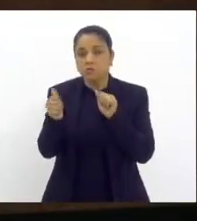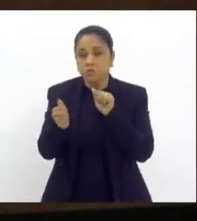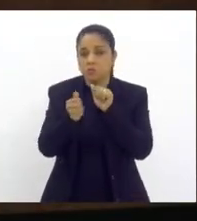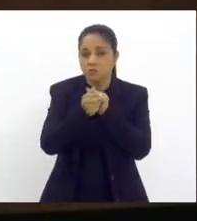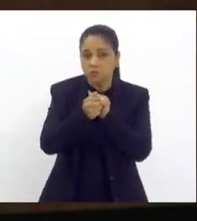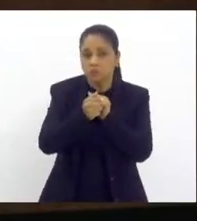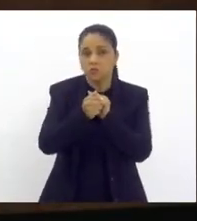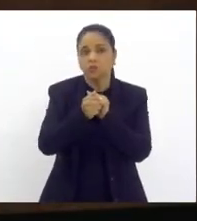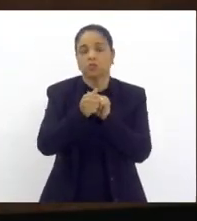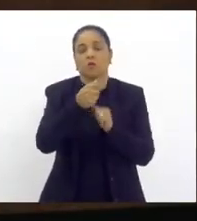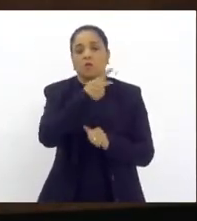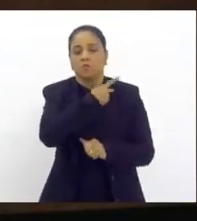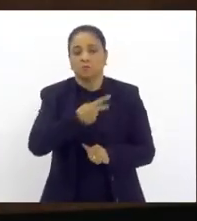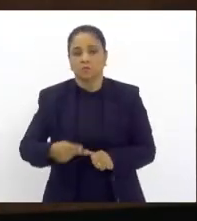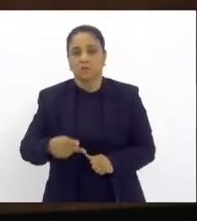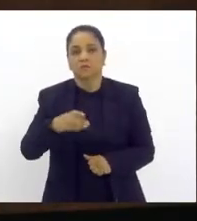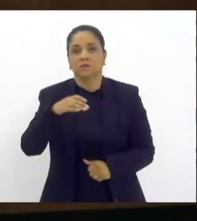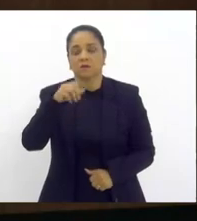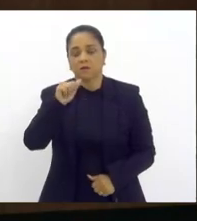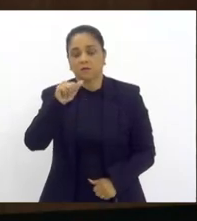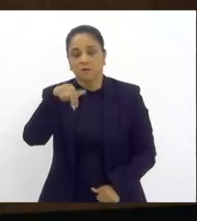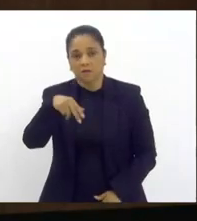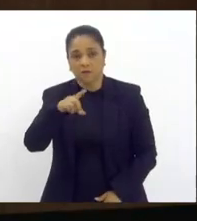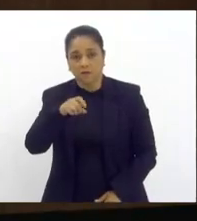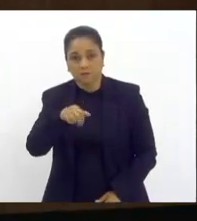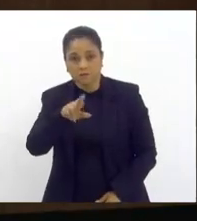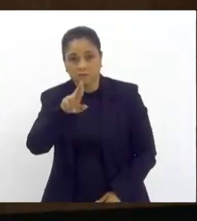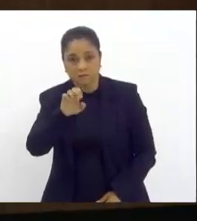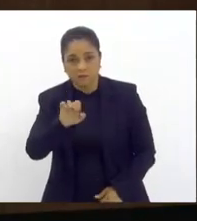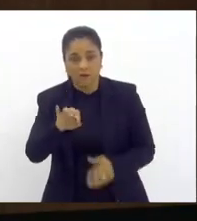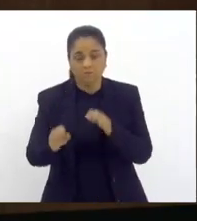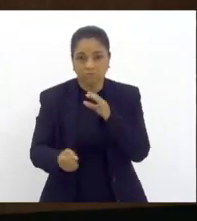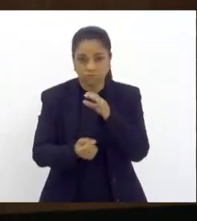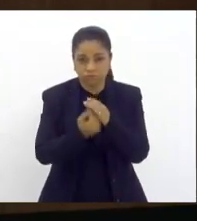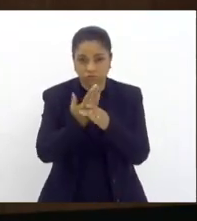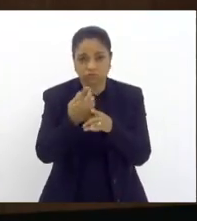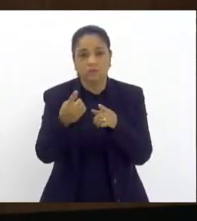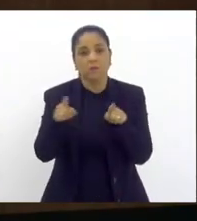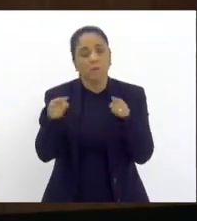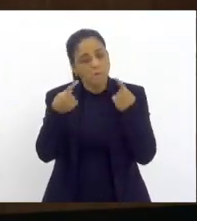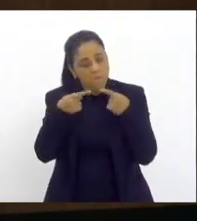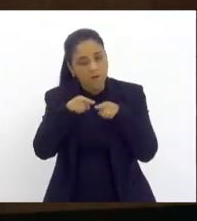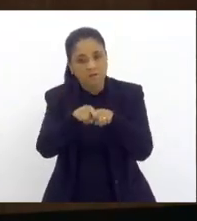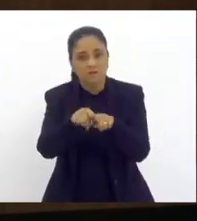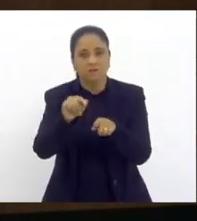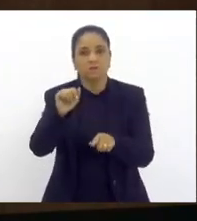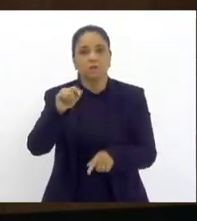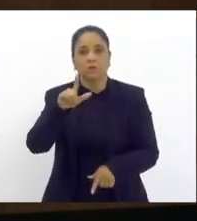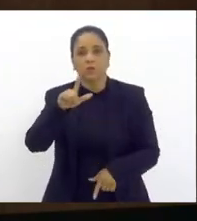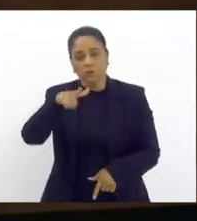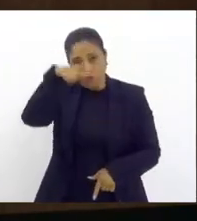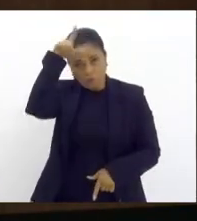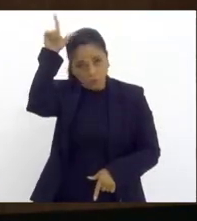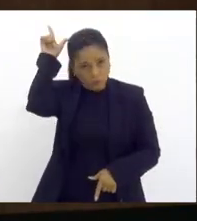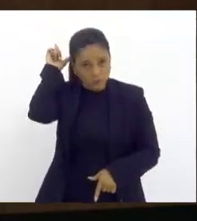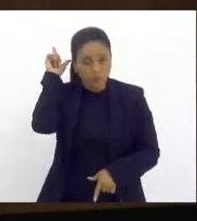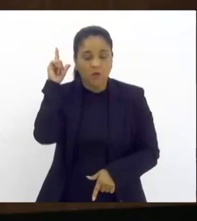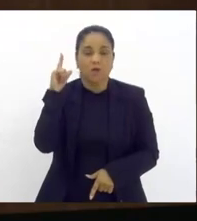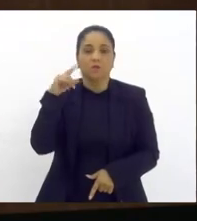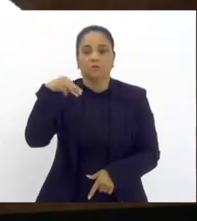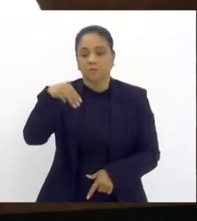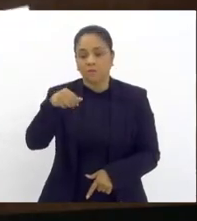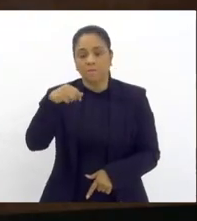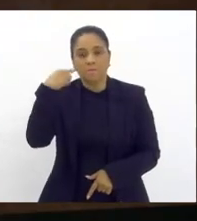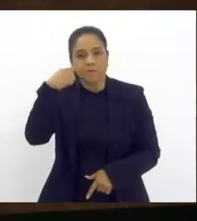nós conseguimos implantar essa CPI e tivemos parceiro como deputado dos Paulo, Marta Rocha. Esteve também presente